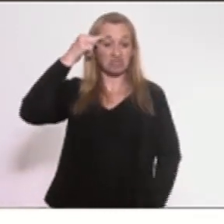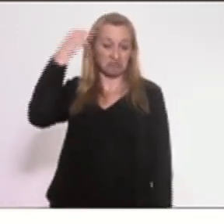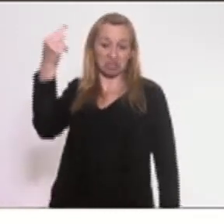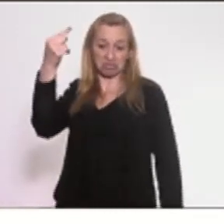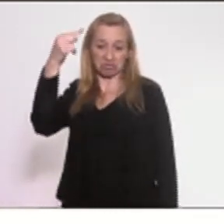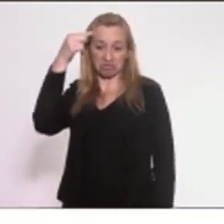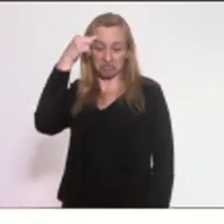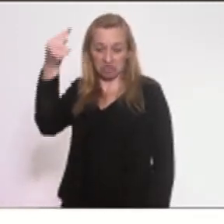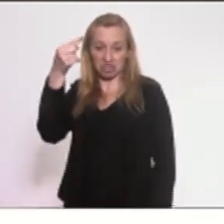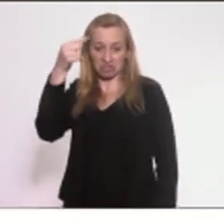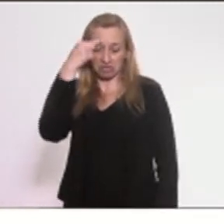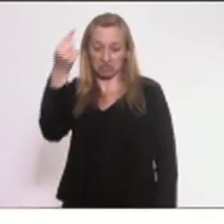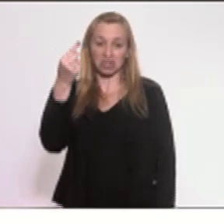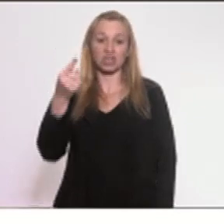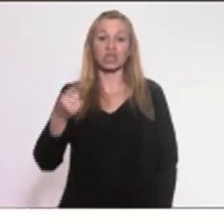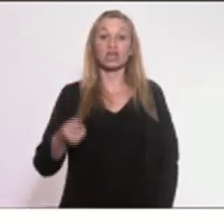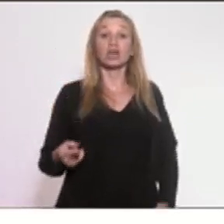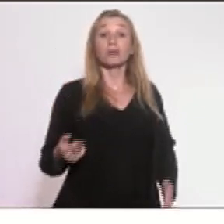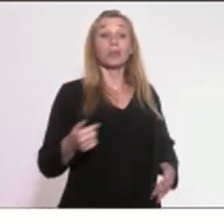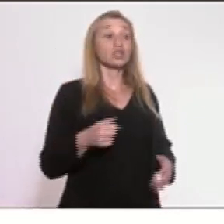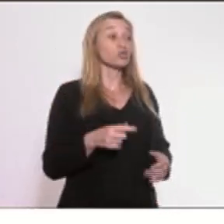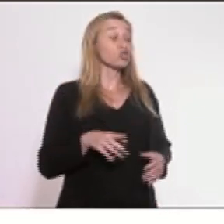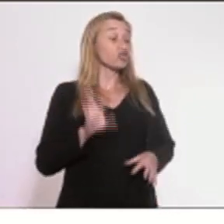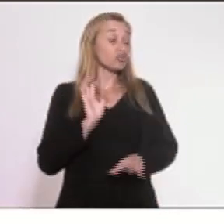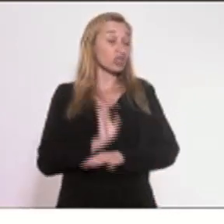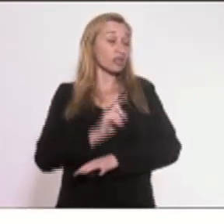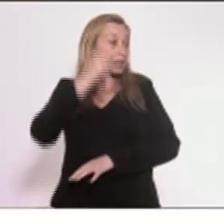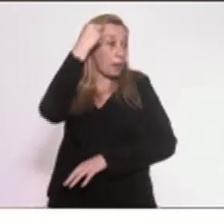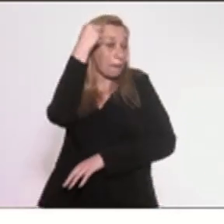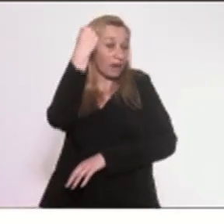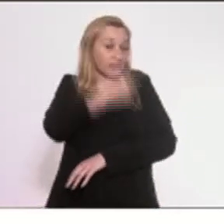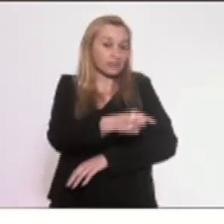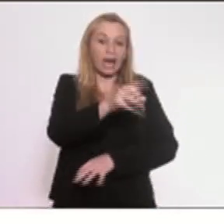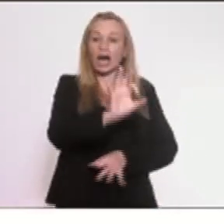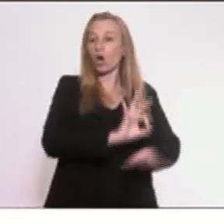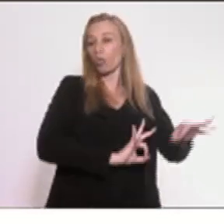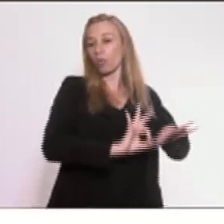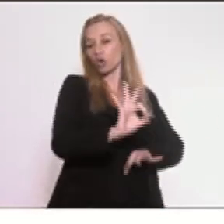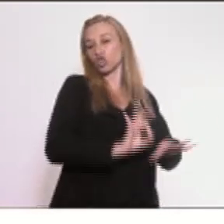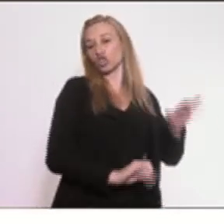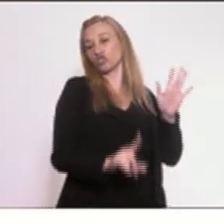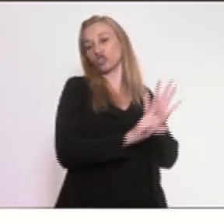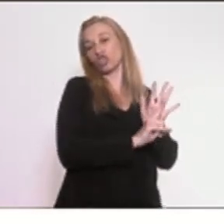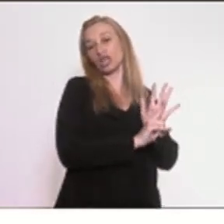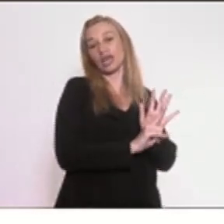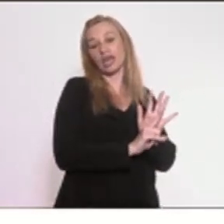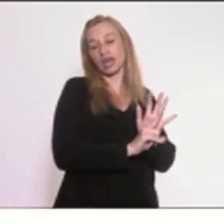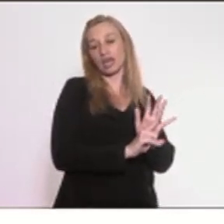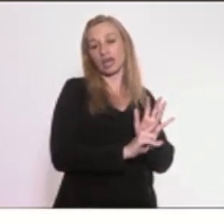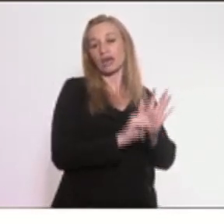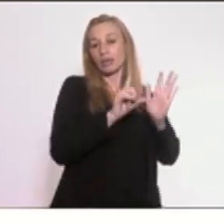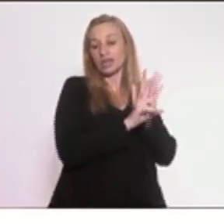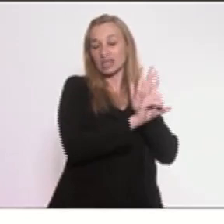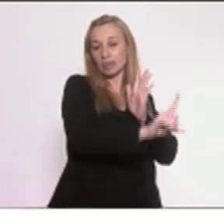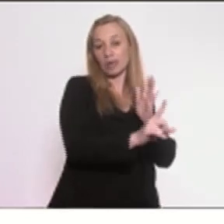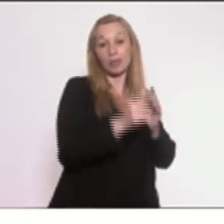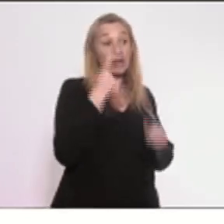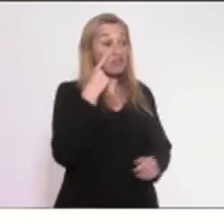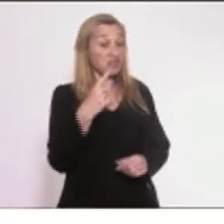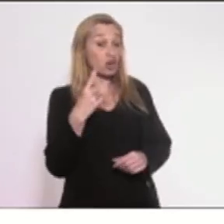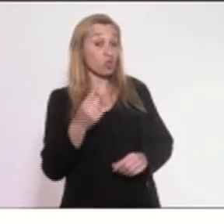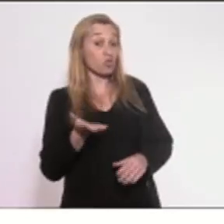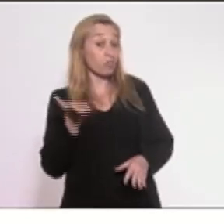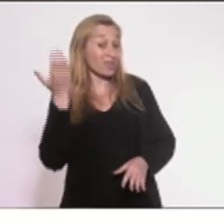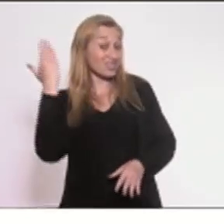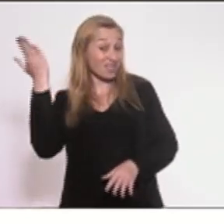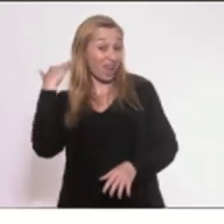dizendo: não, o Estado tem que mandar um projeto de lei para a Assembleia para rever aquele que foi